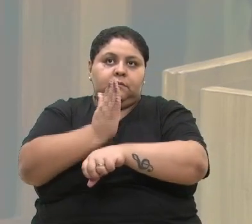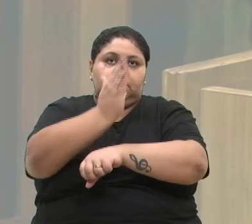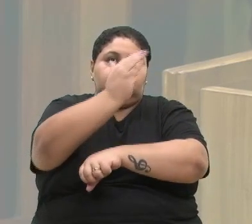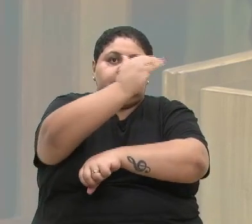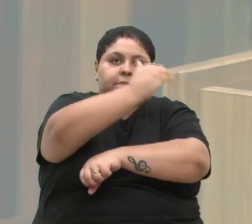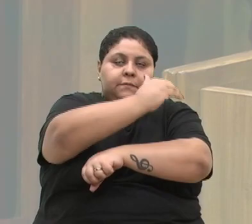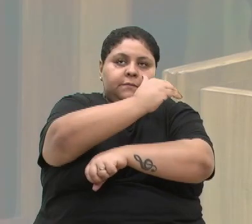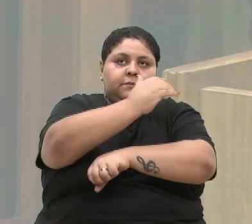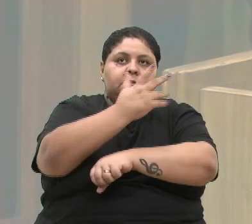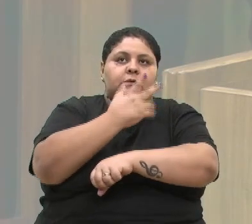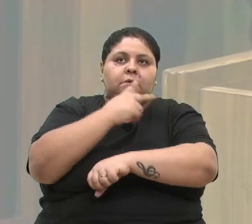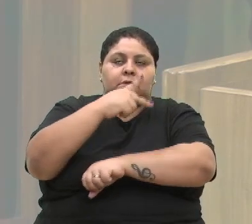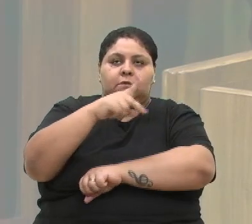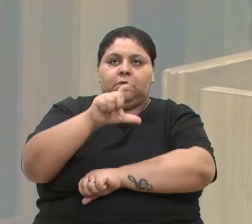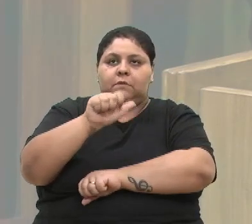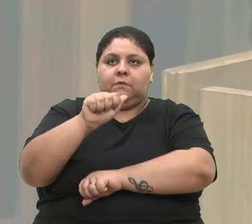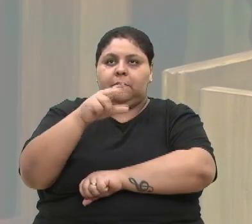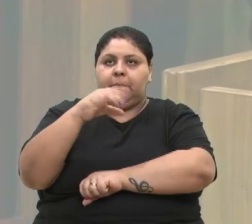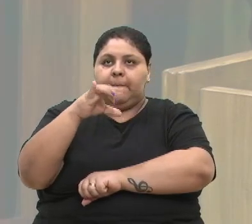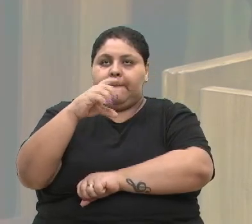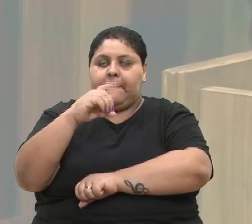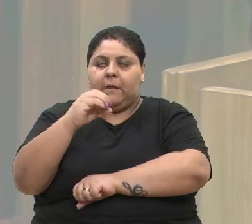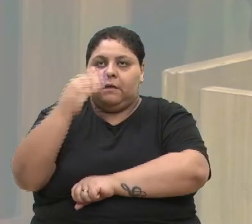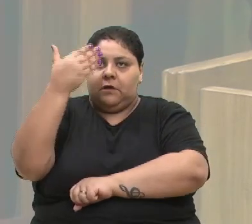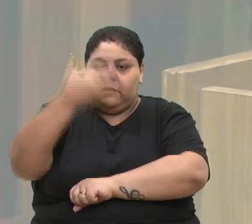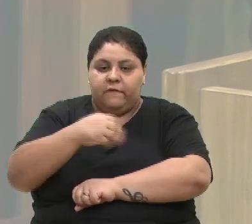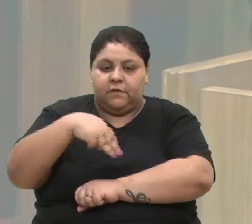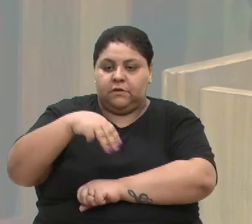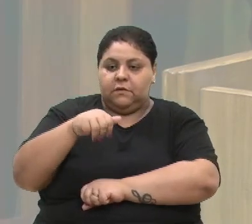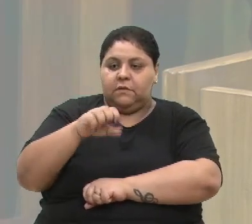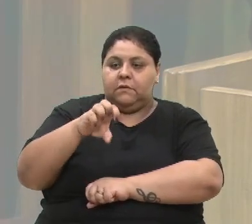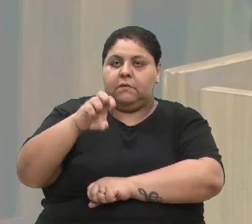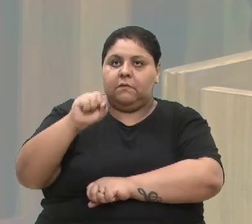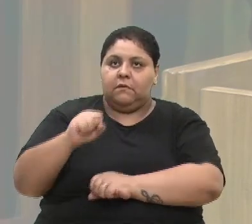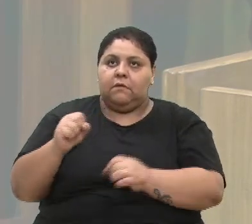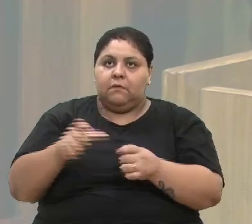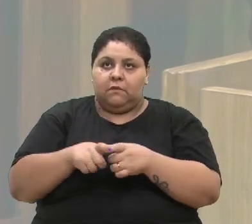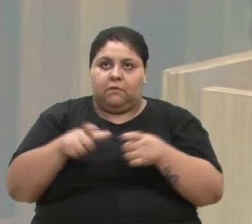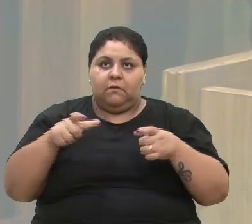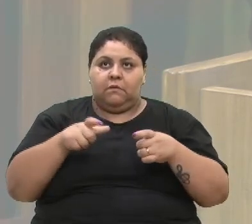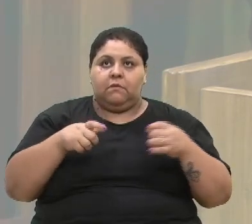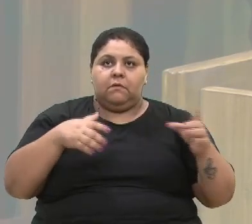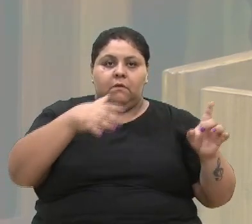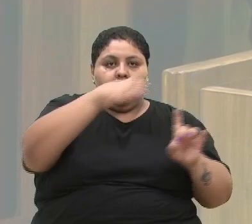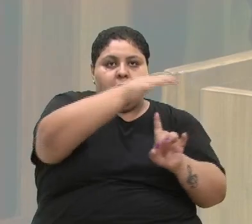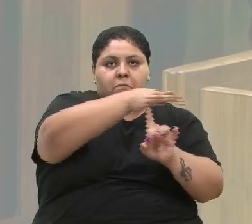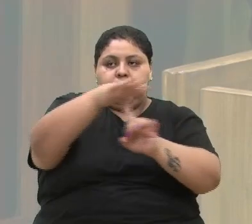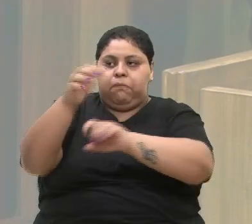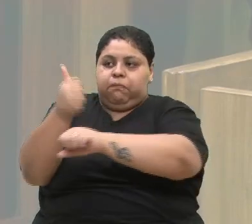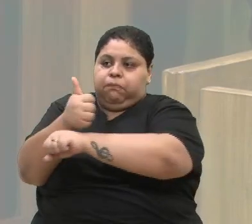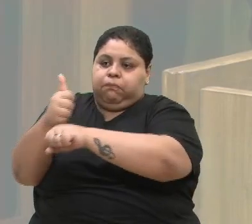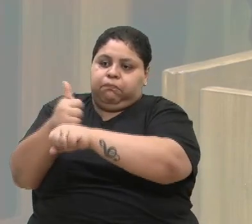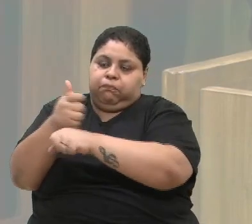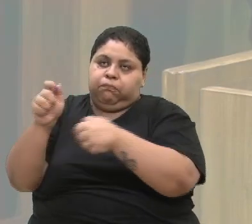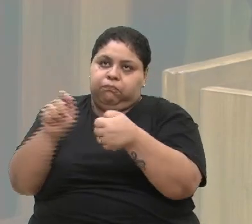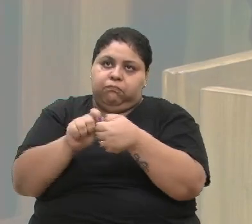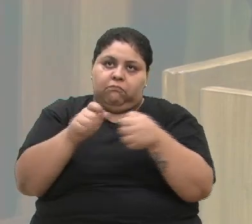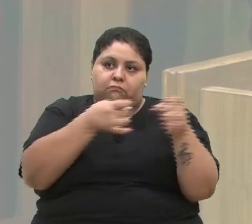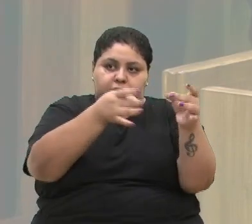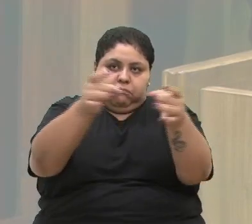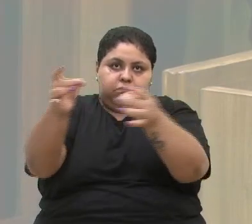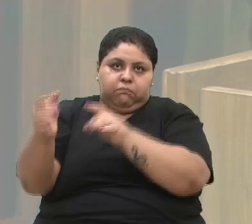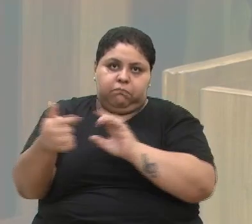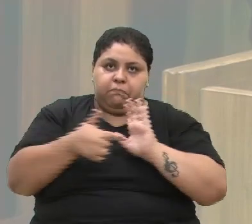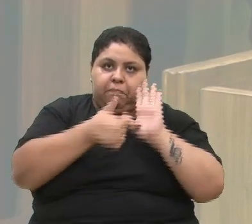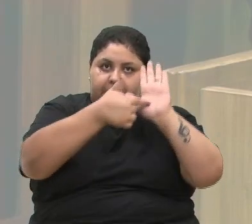em frente à Maesa, onde vocês serão bem recebidos. Uma grande quantidade de feirantes estarão fazendo sua exposição ali